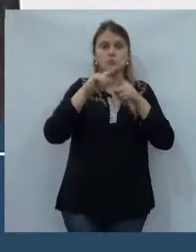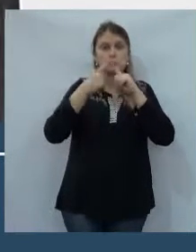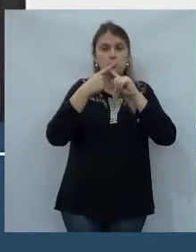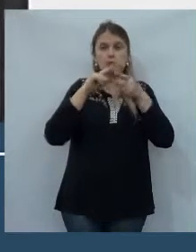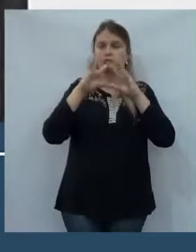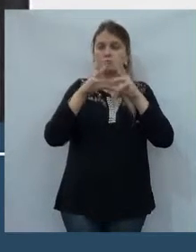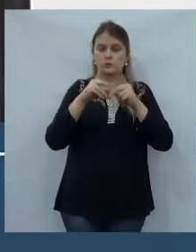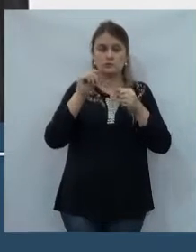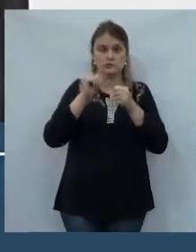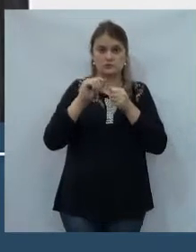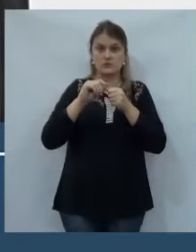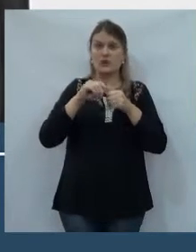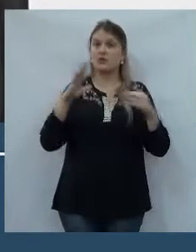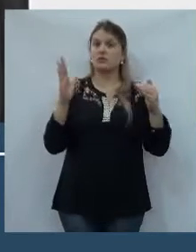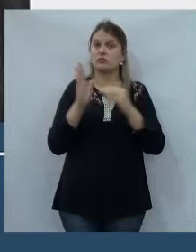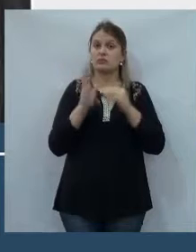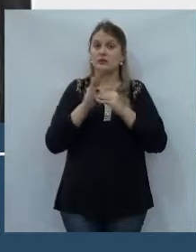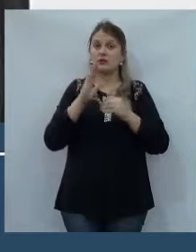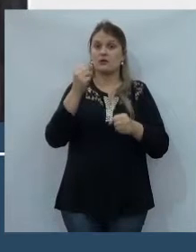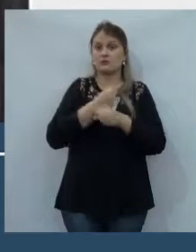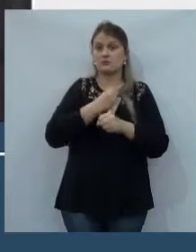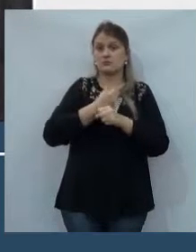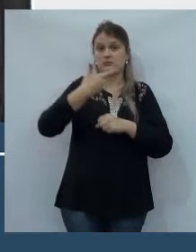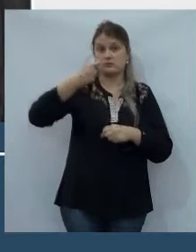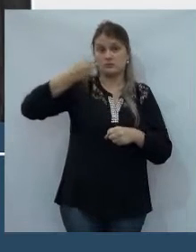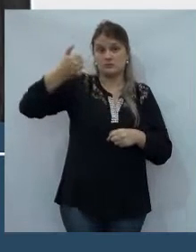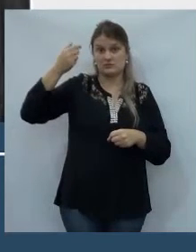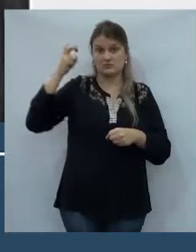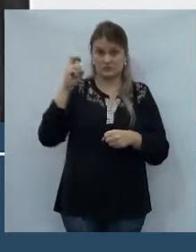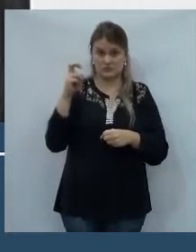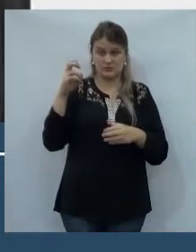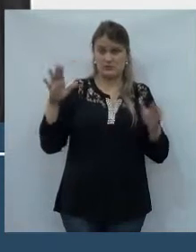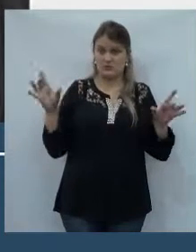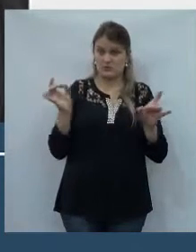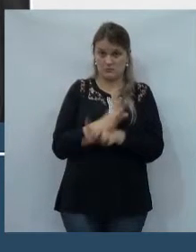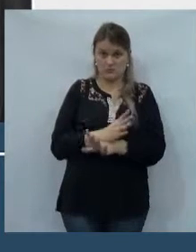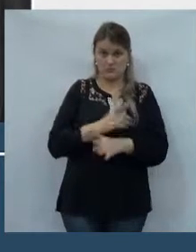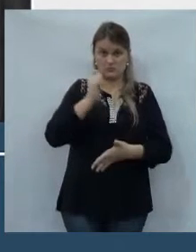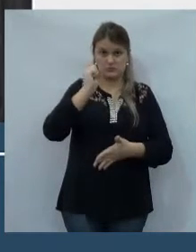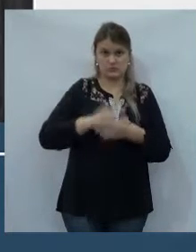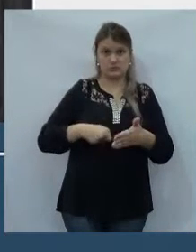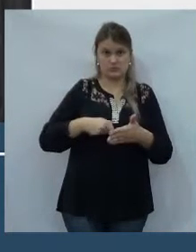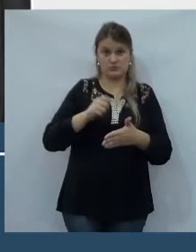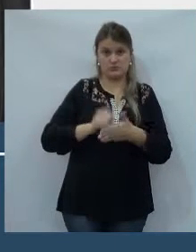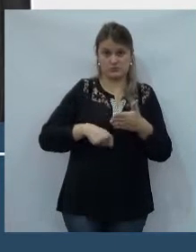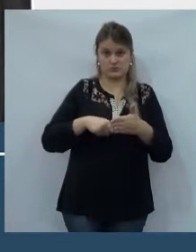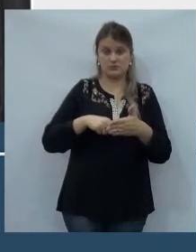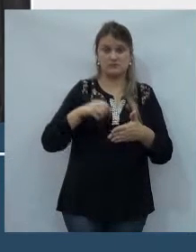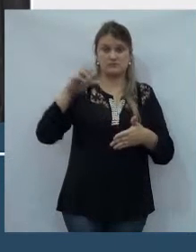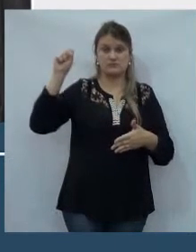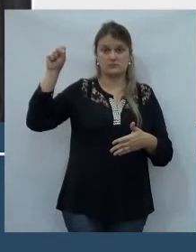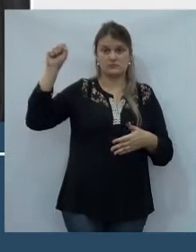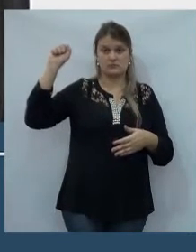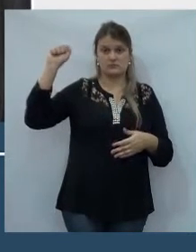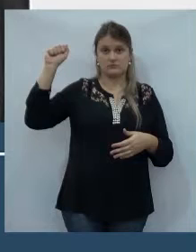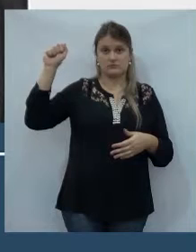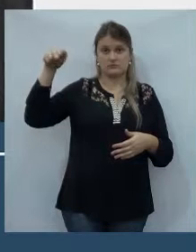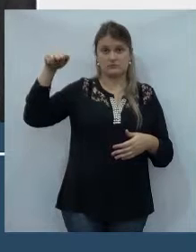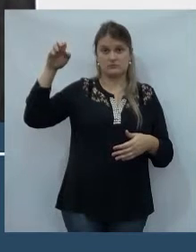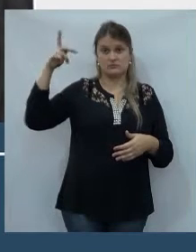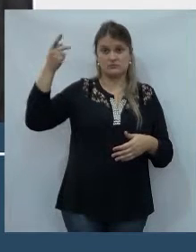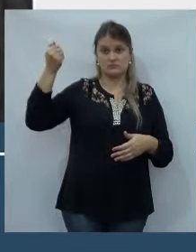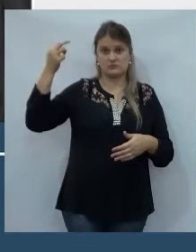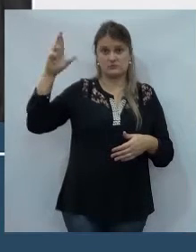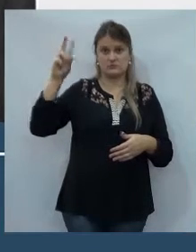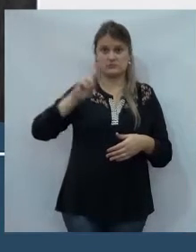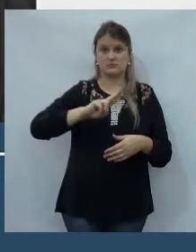feito, até que quando, em 2005, quando venceu o contrato da Sanepar com a União da Vitória, que era